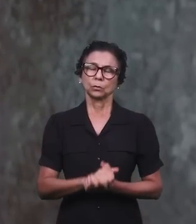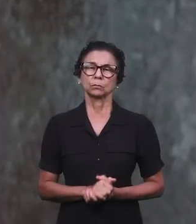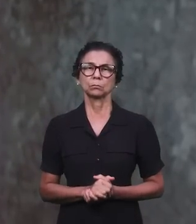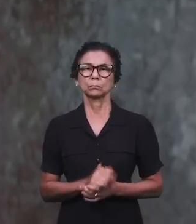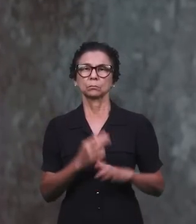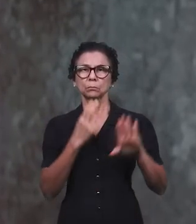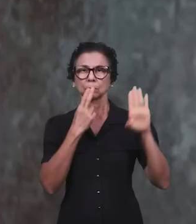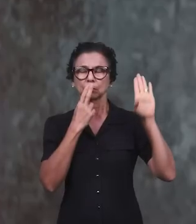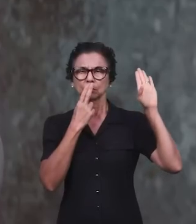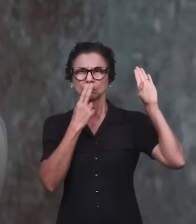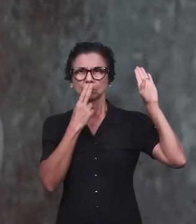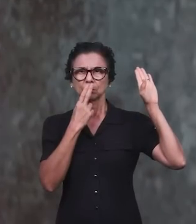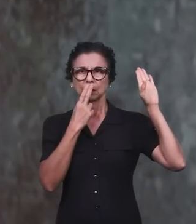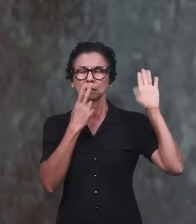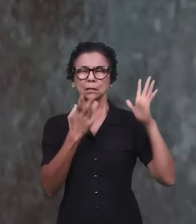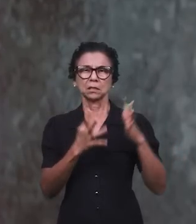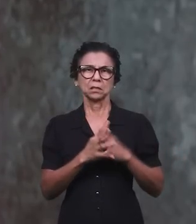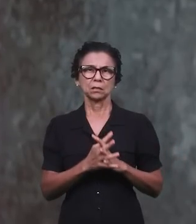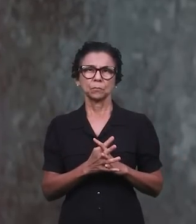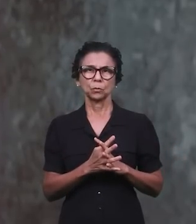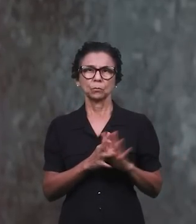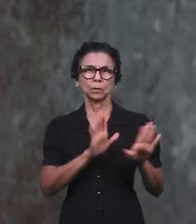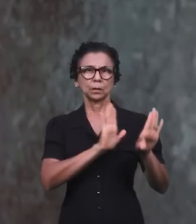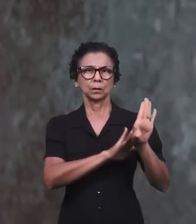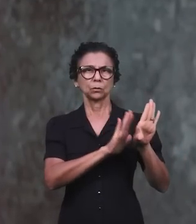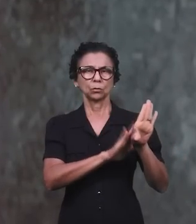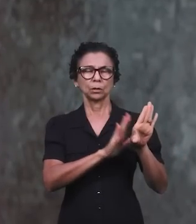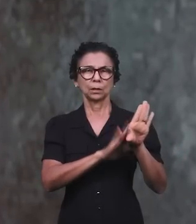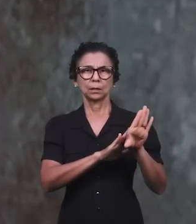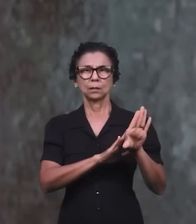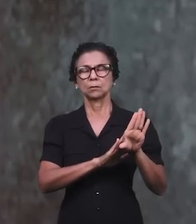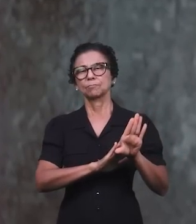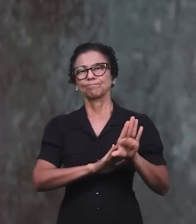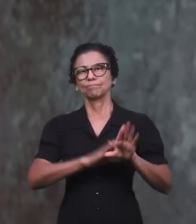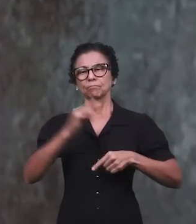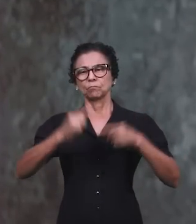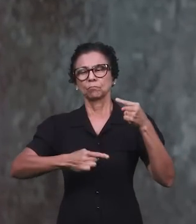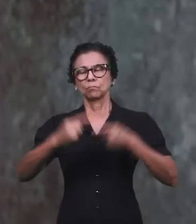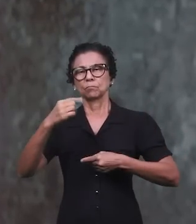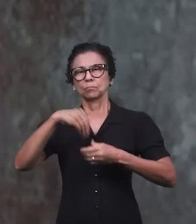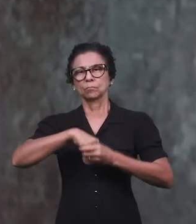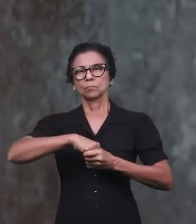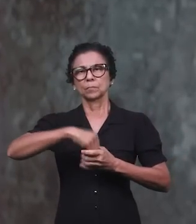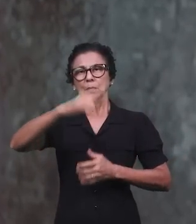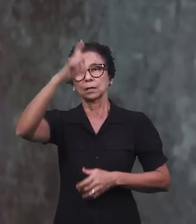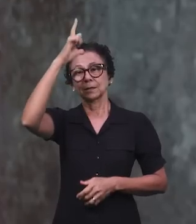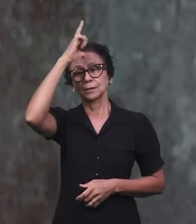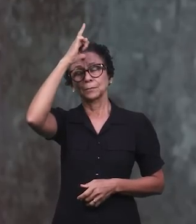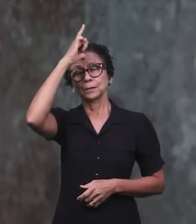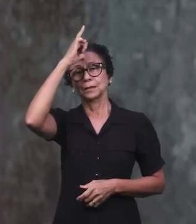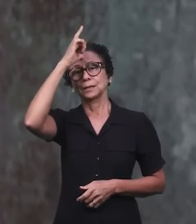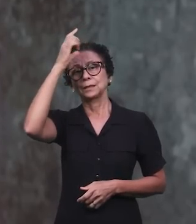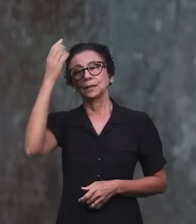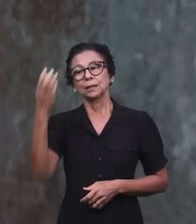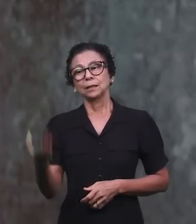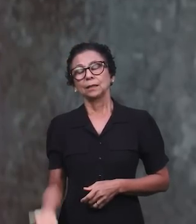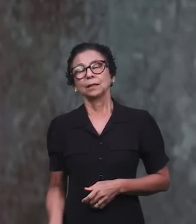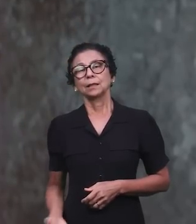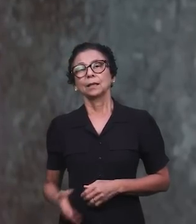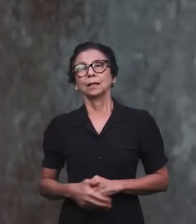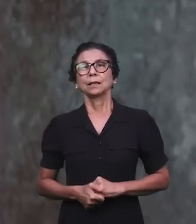o nazismo, uma ideologia política que dominou a Alemanha e que vai estar instituindo ali uma política